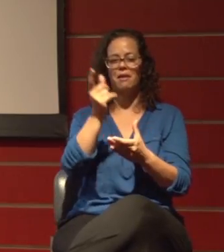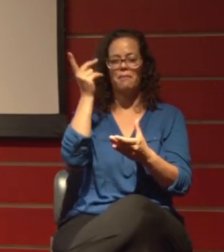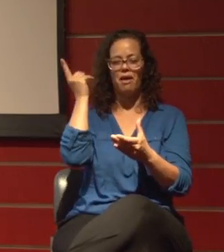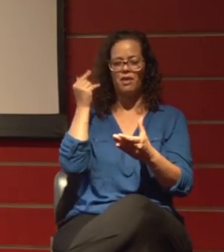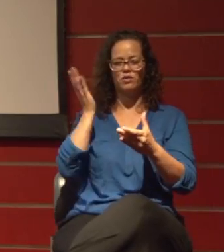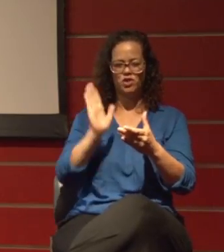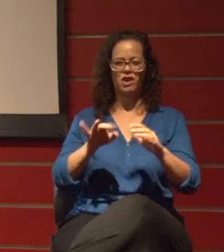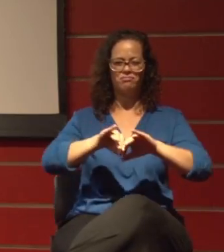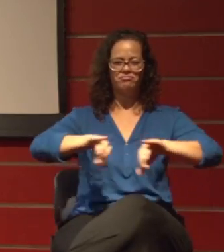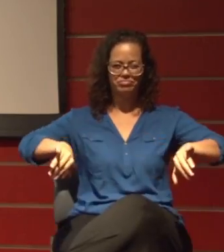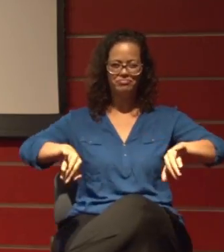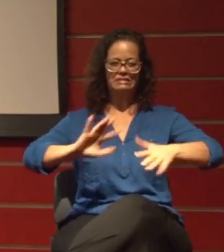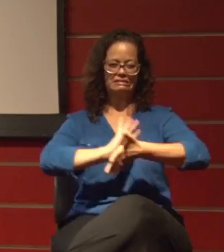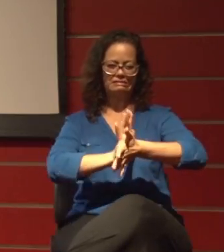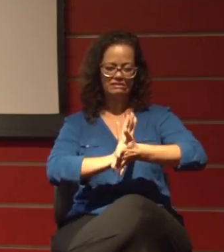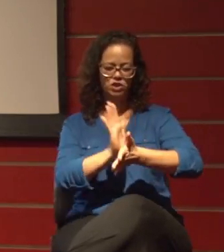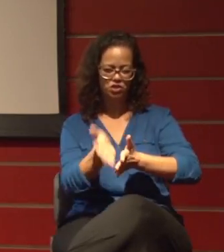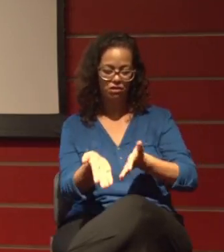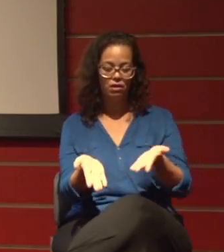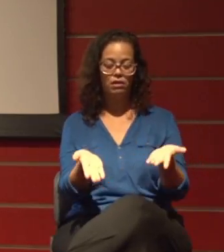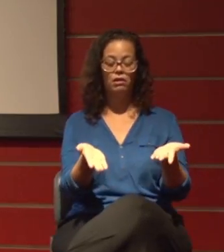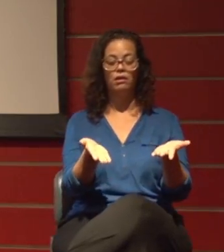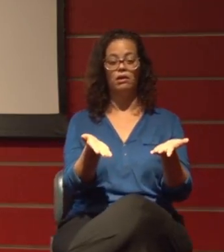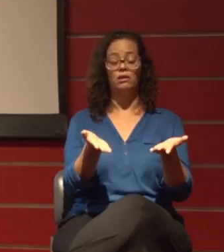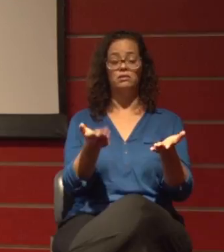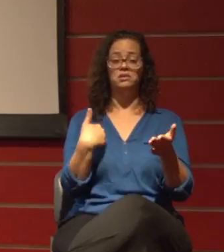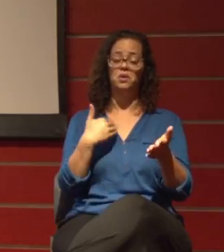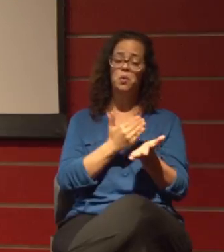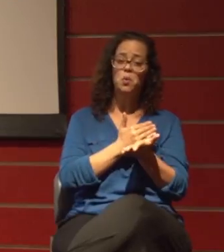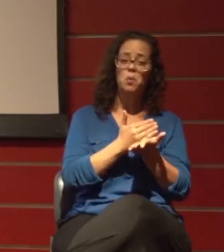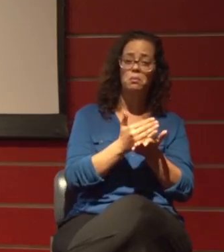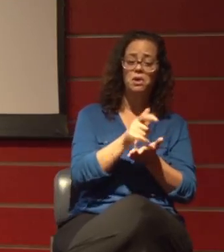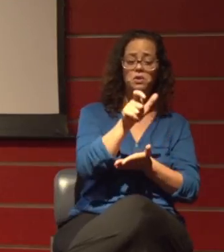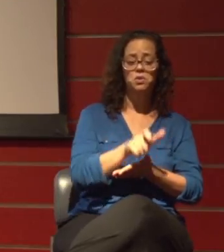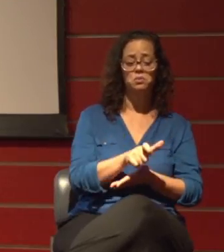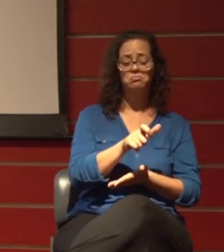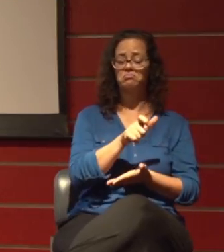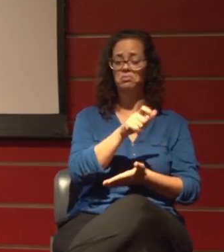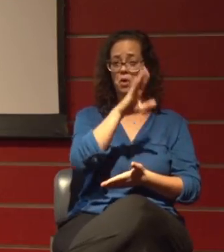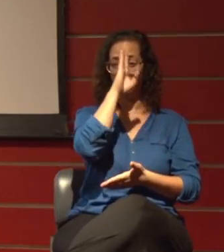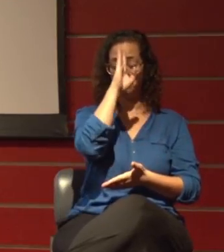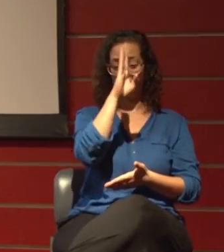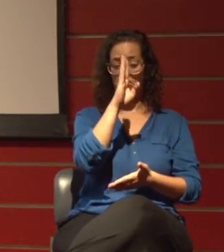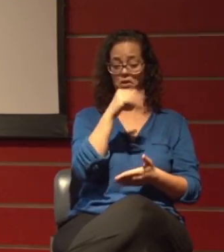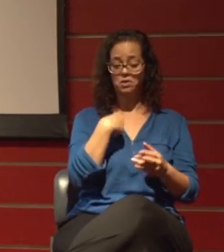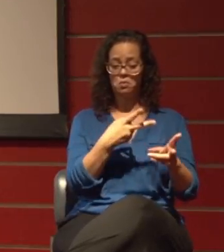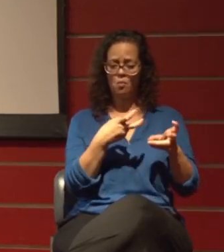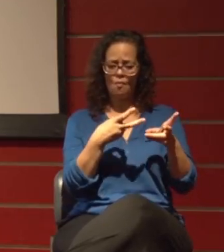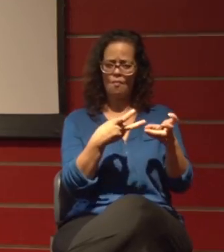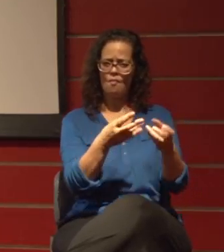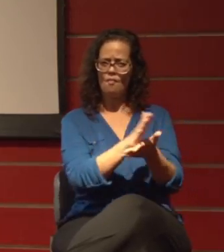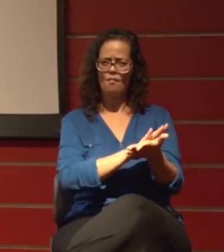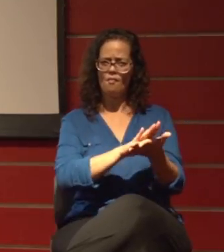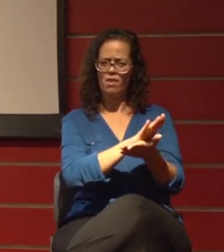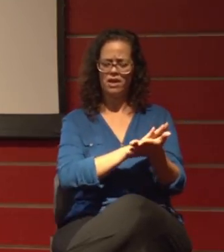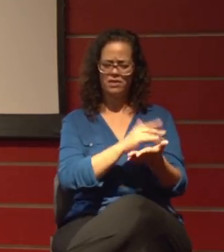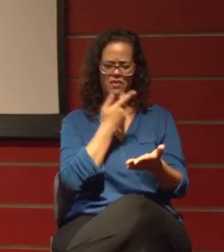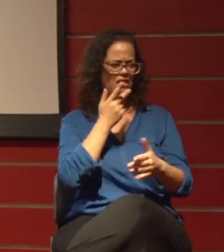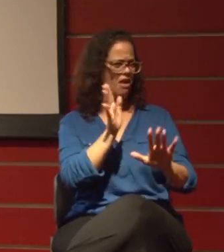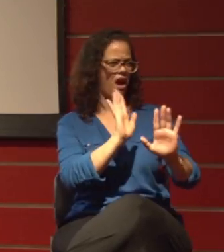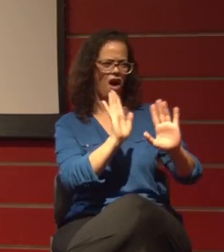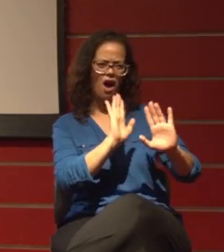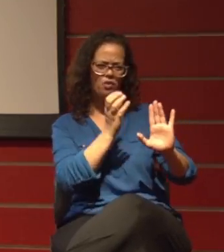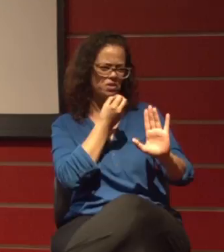destroçado né num inicialmente ali o protagonista pode não perceber isso né e continuar insistindo negando que